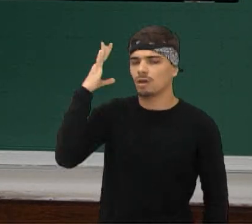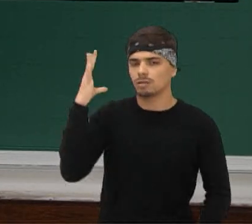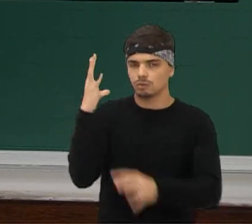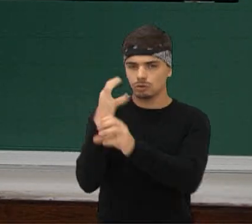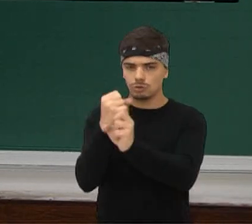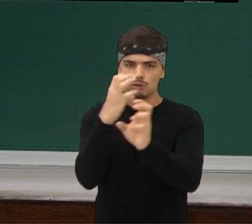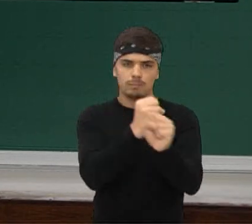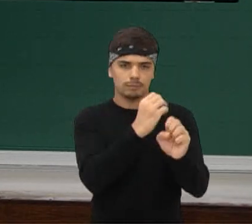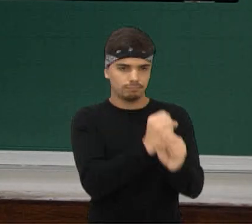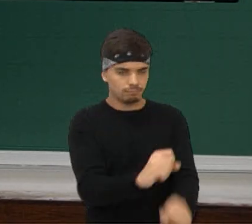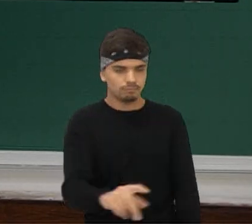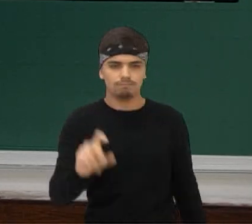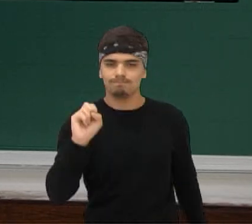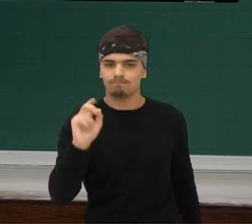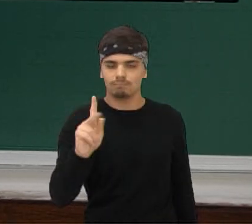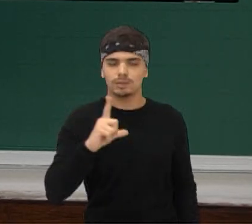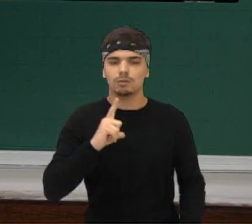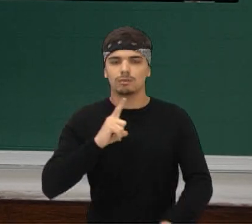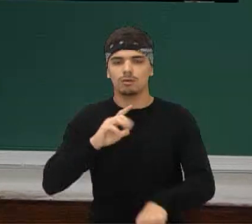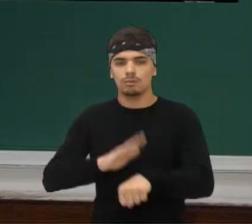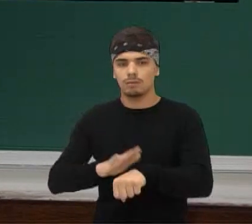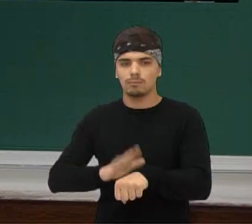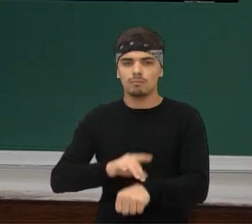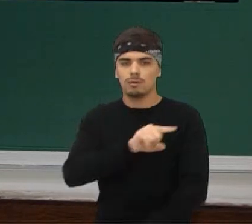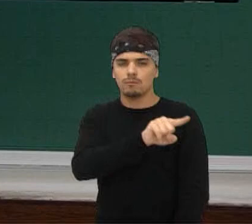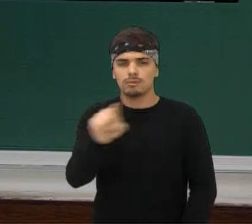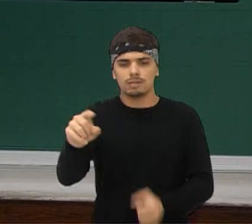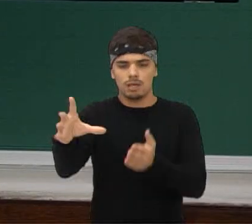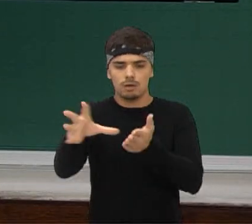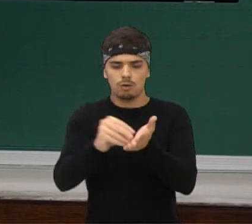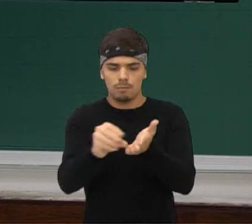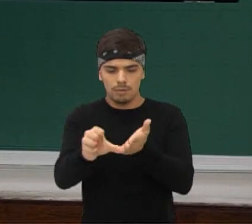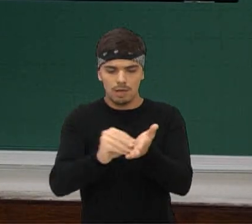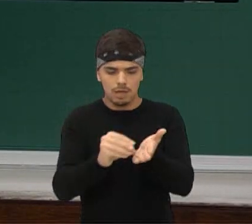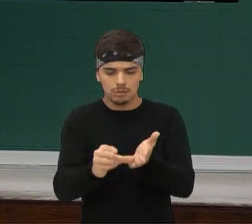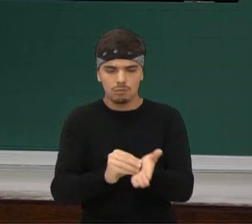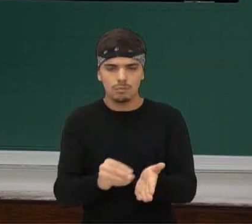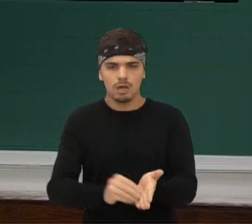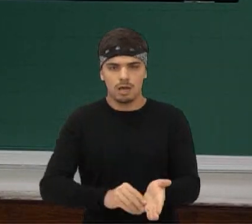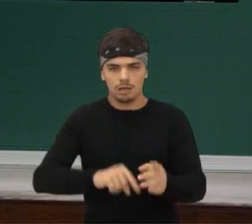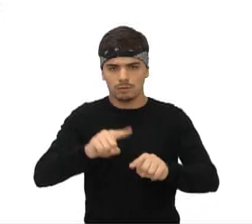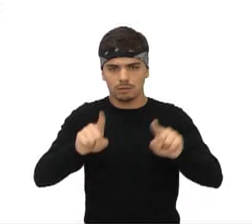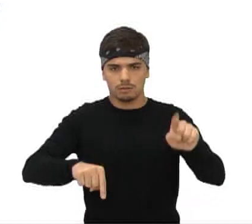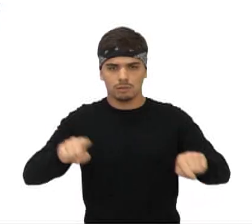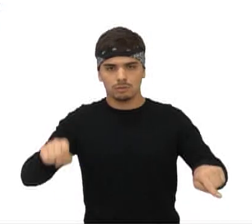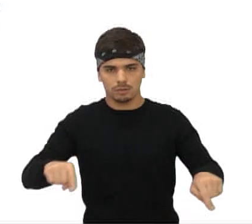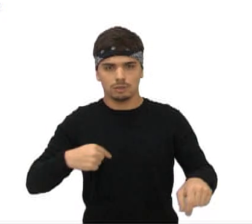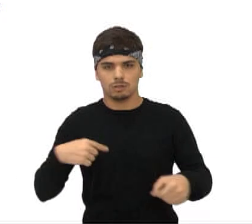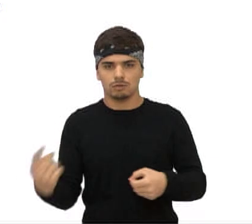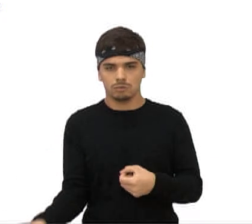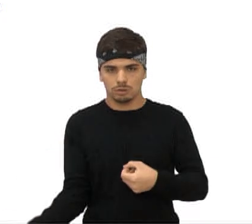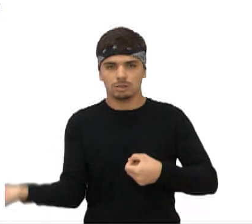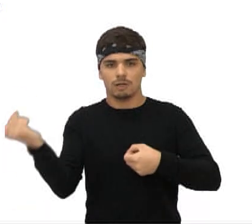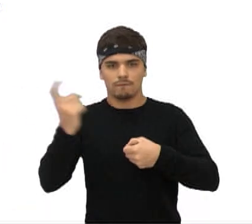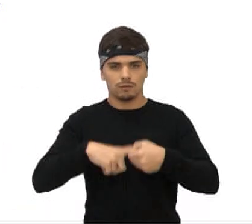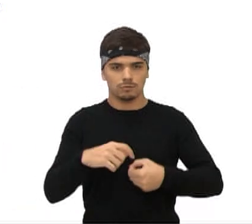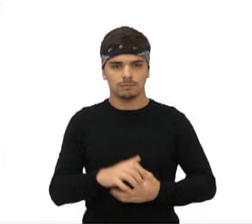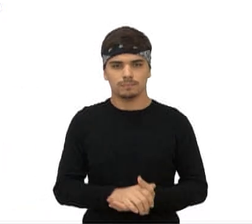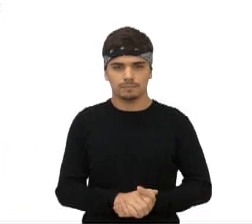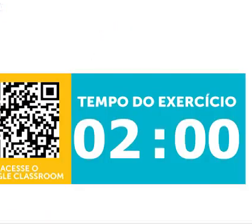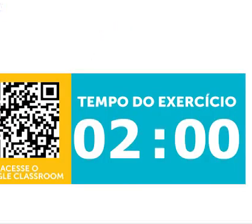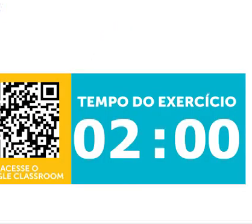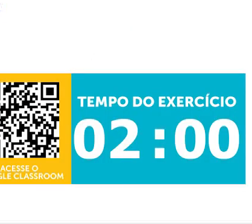cálculos, tá bom? Então, um tempinho aí para você anotar aí no seu caderno essas variáveis, tá bom, gente? Aí nós já